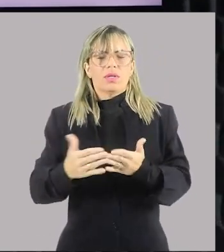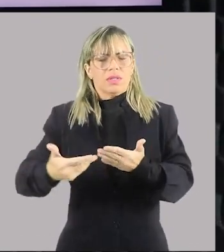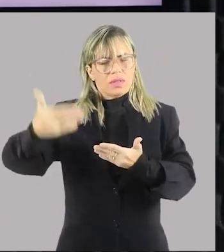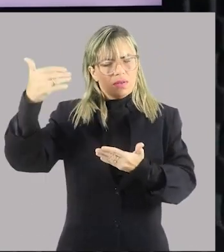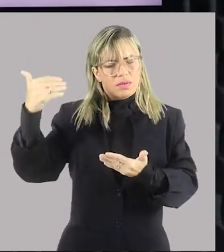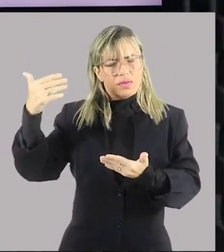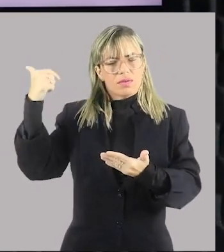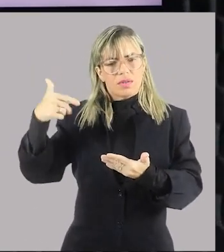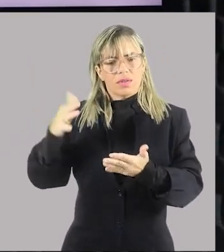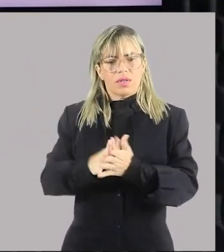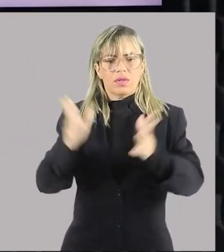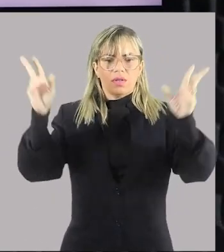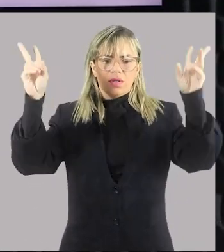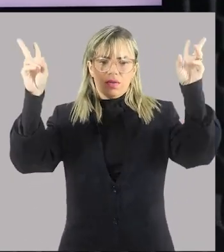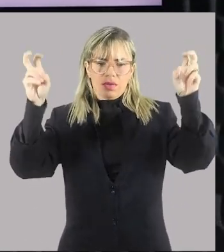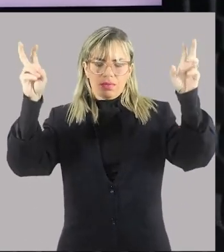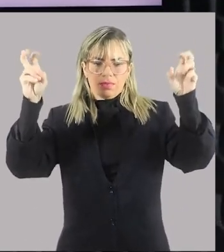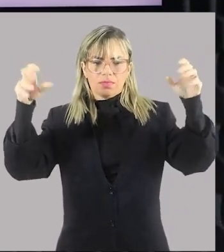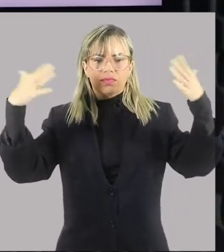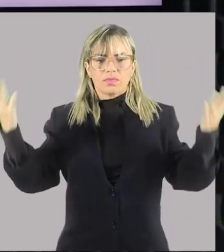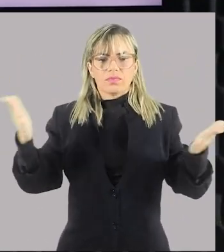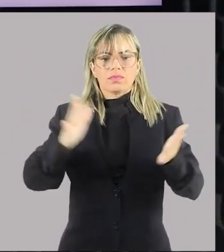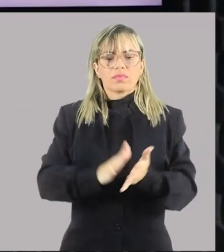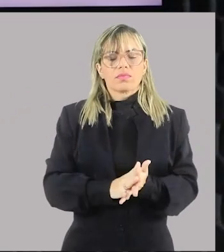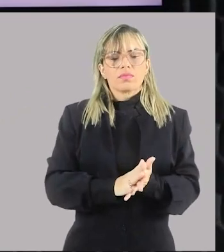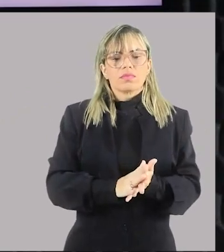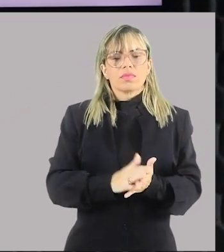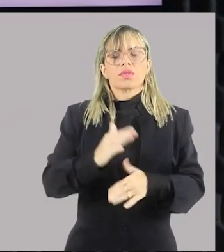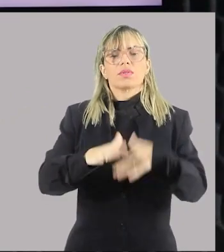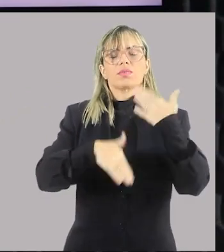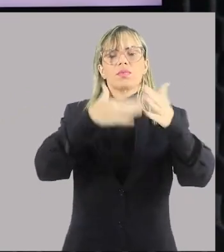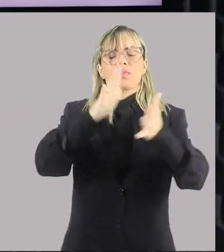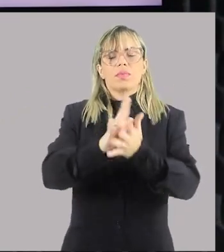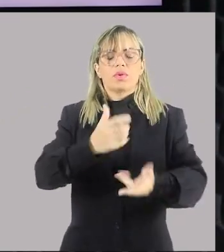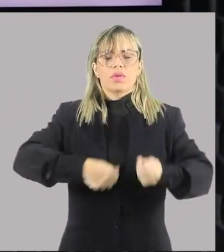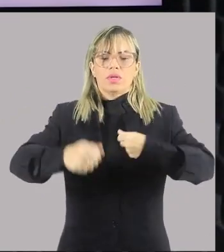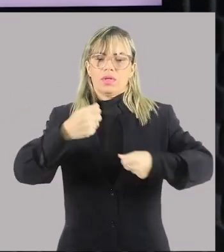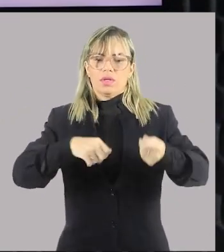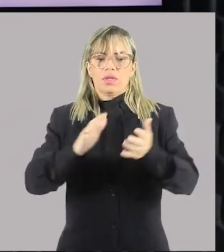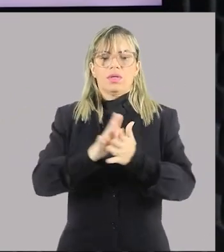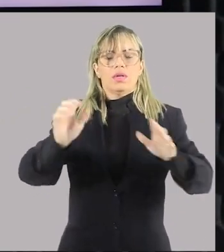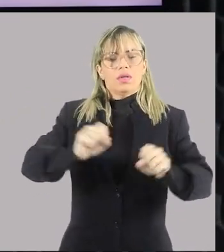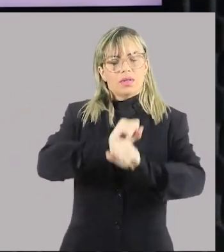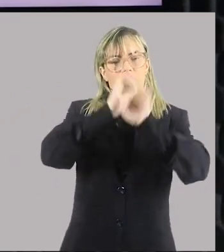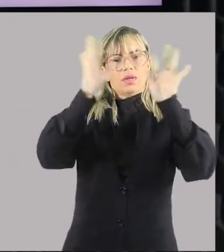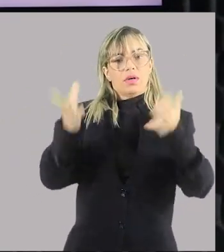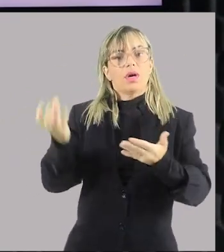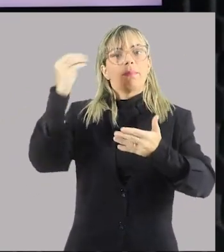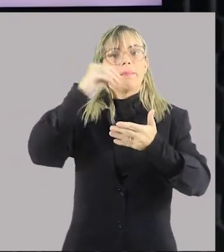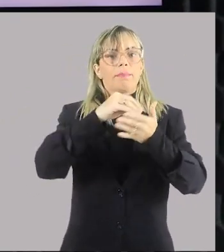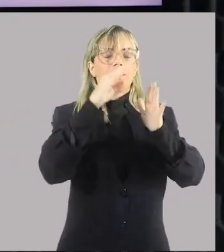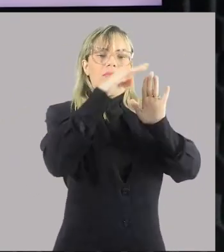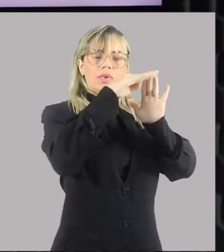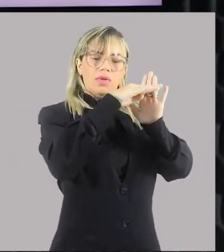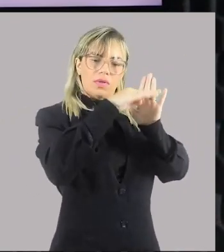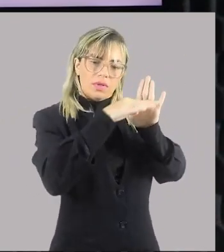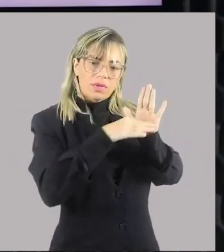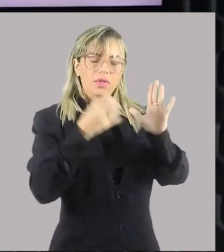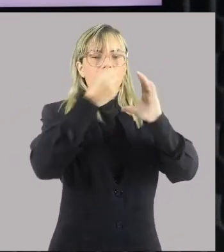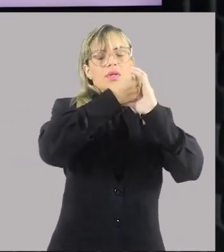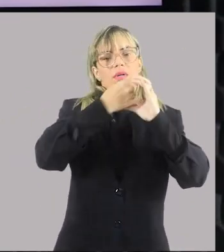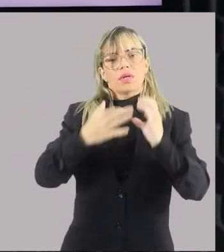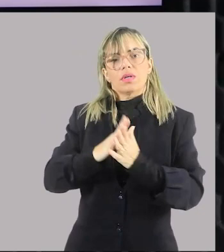aula, o tema a ser abordado foi desenvolvimento econômico. E lógico, evidentemente, que dentro desse aspecto de